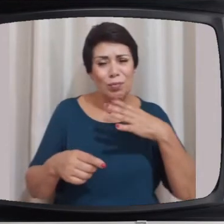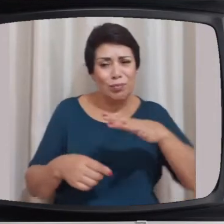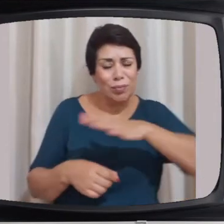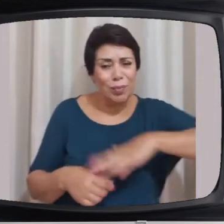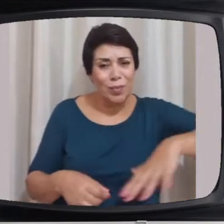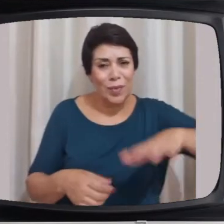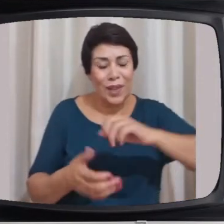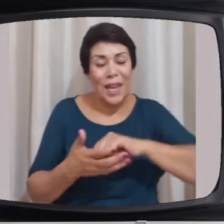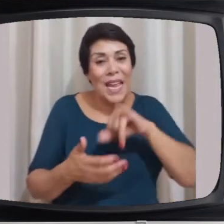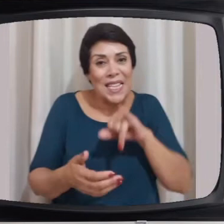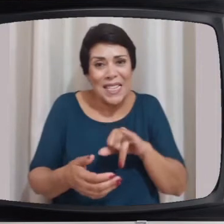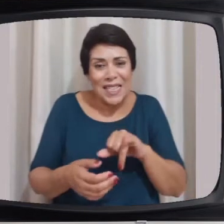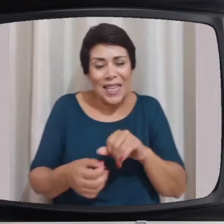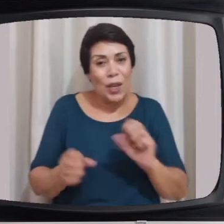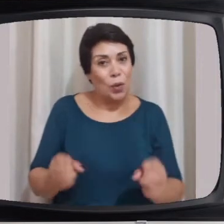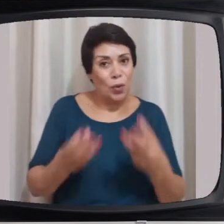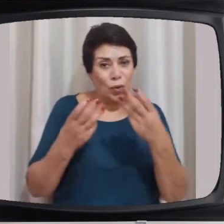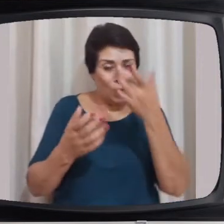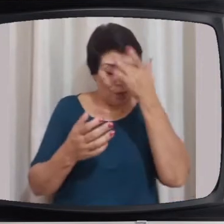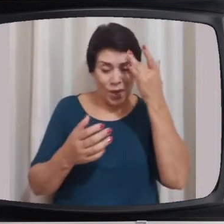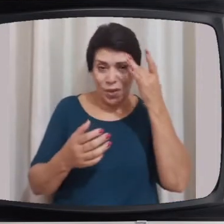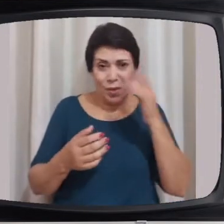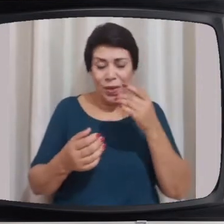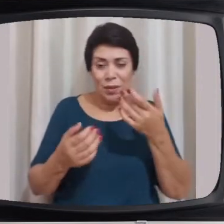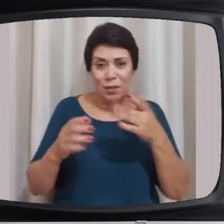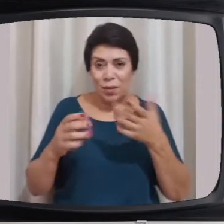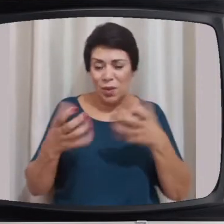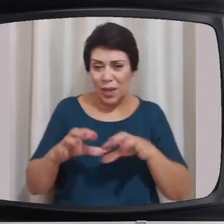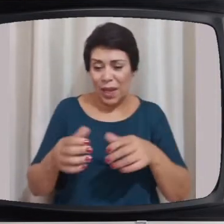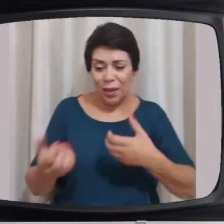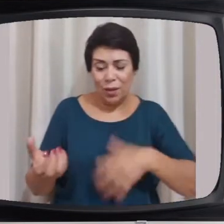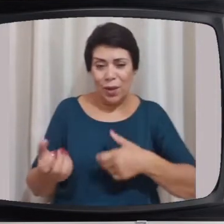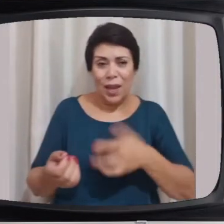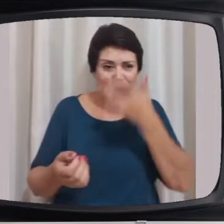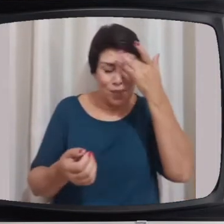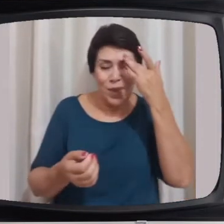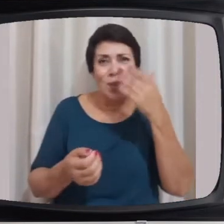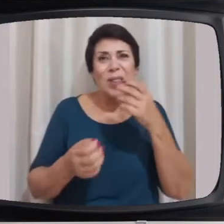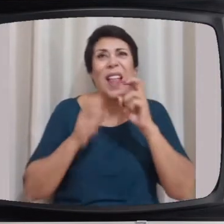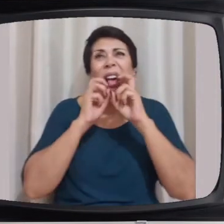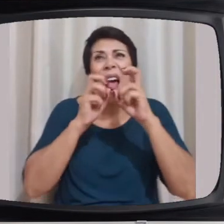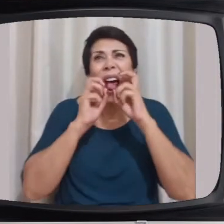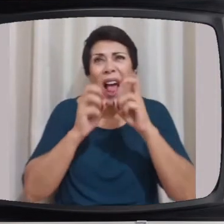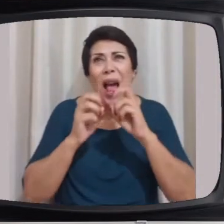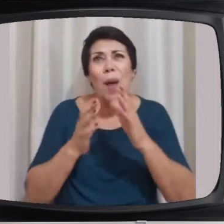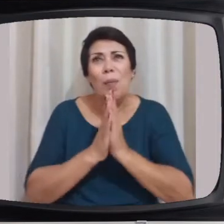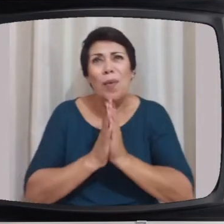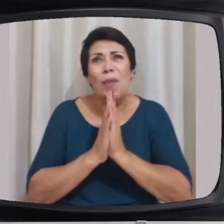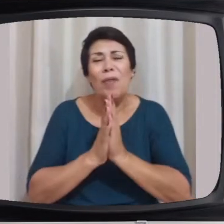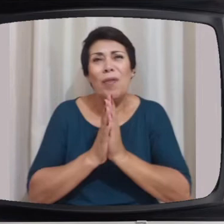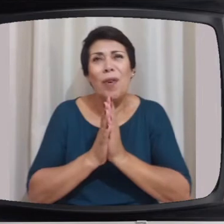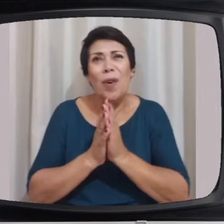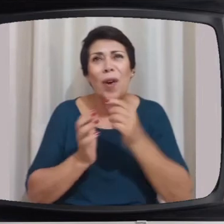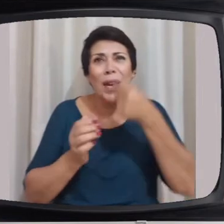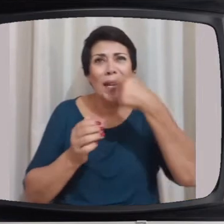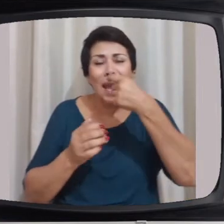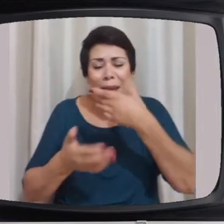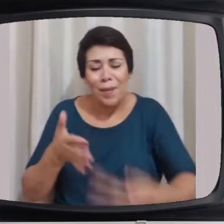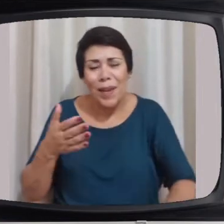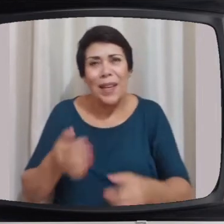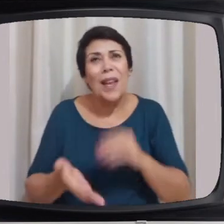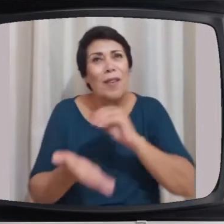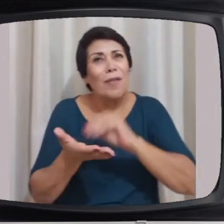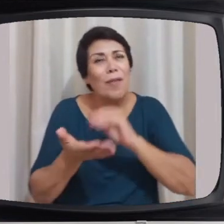não toca em show, as pessoas pedem. Por favor! Pedem não, elas gritam. Você tem que tocar Perdendo Dentes, tá faltando